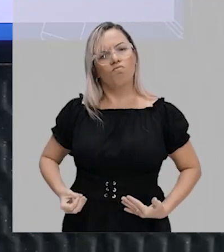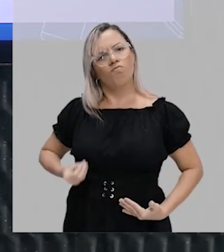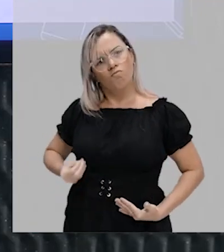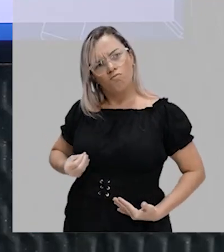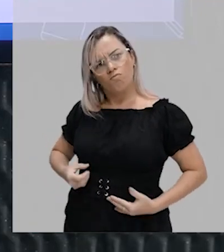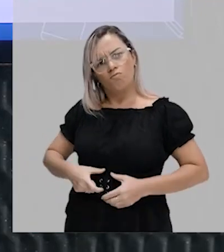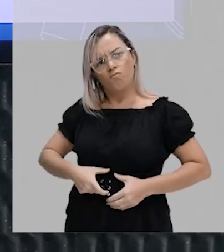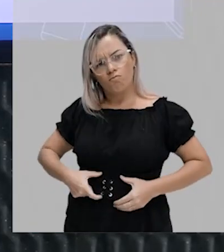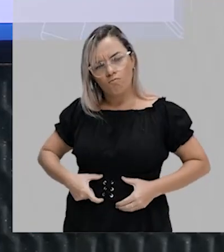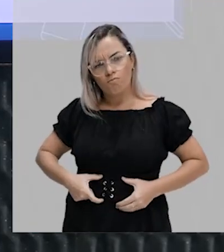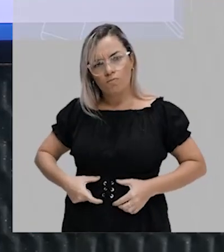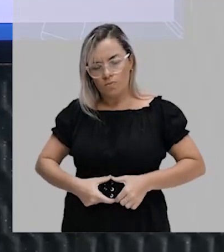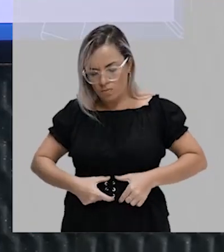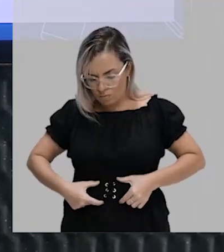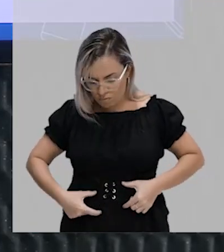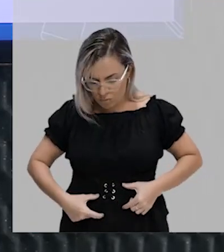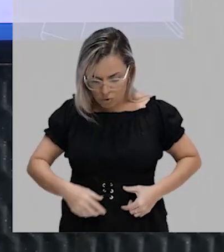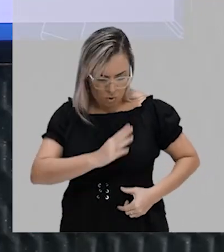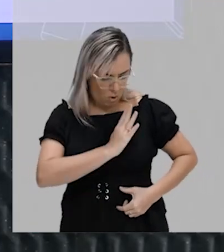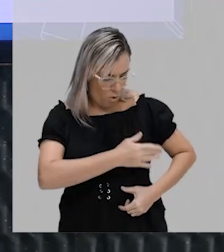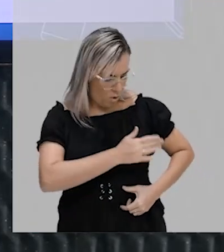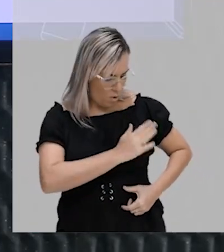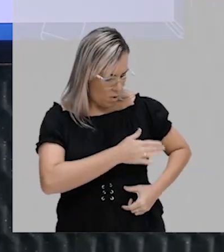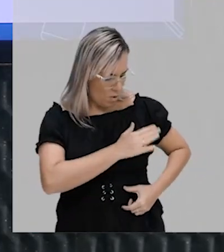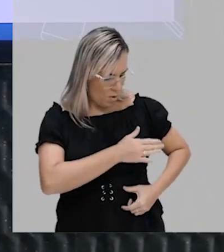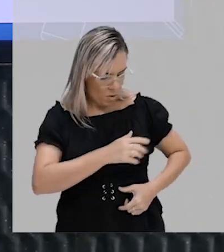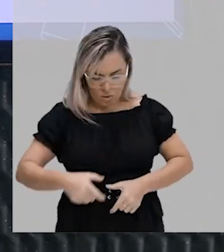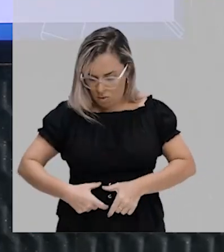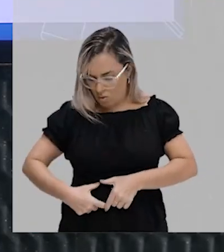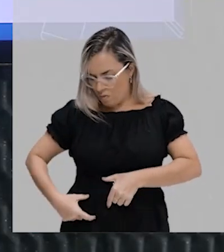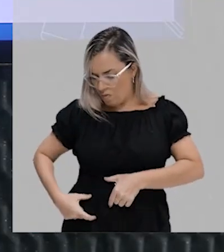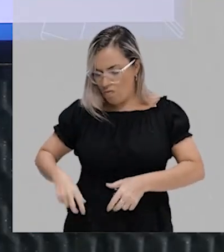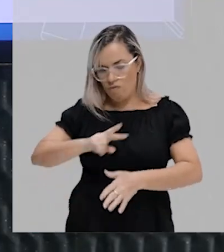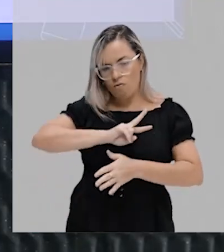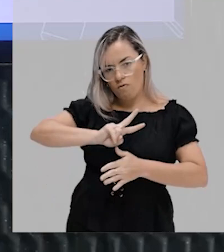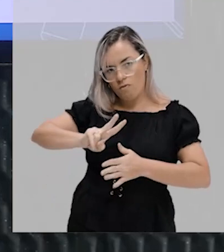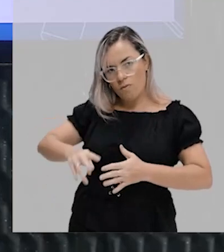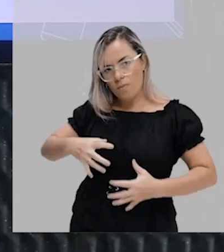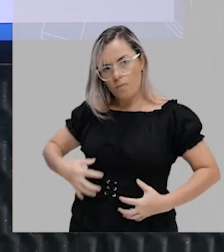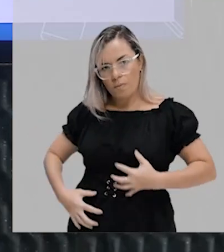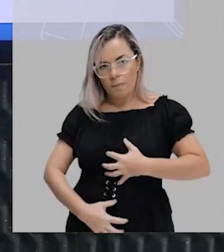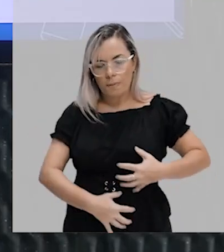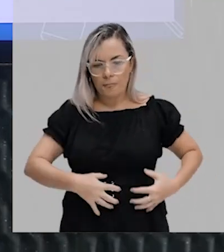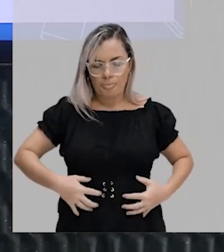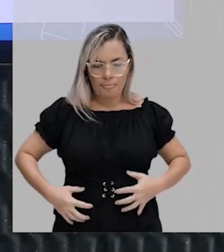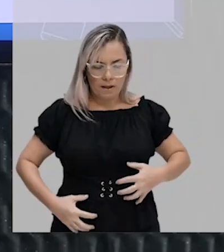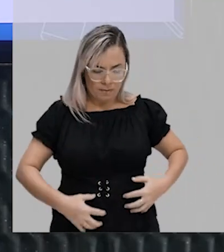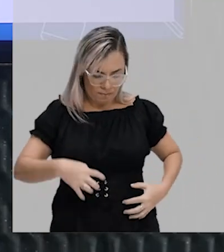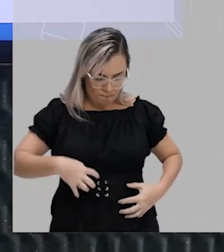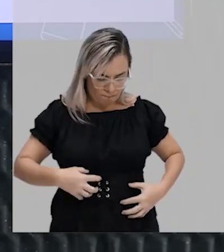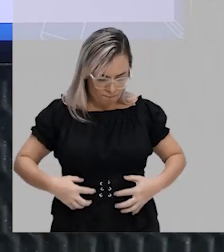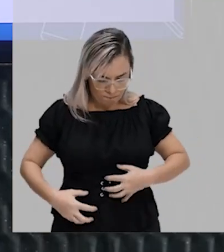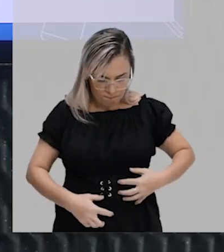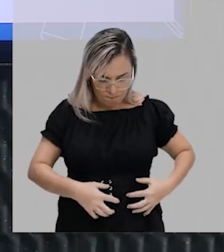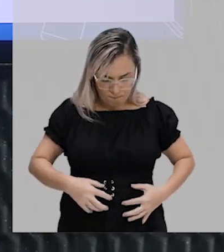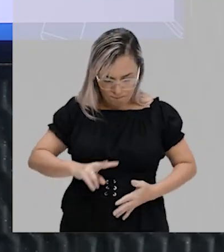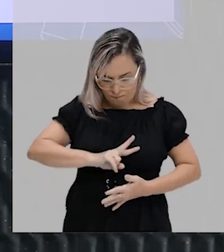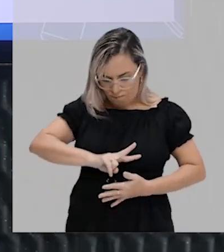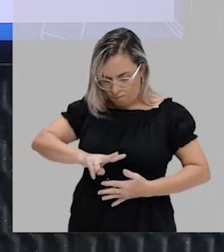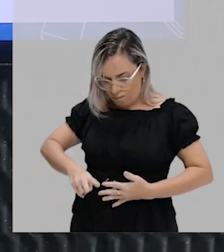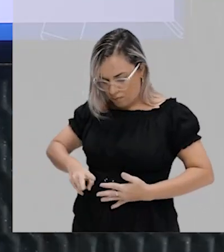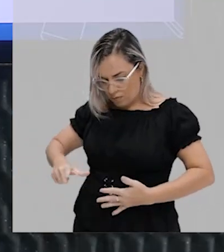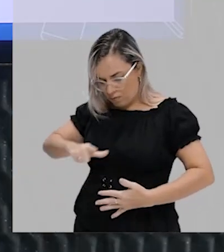fígado, rins, coração, pâncreas, vários órgãos. E no nosso corpo, cada órgão desse cumpre